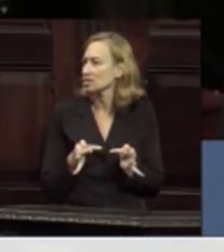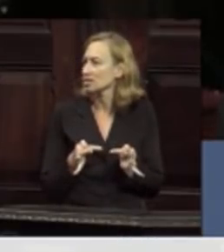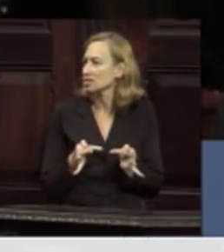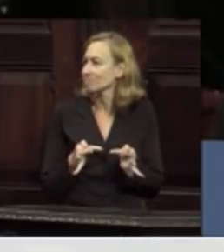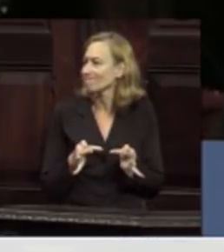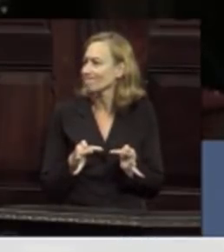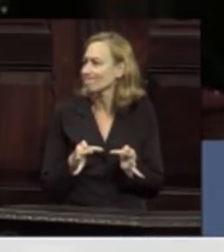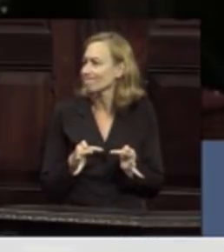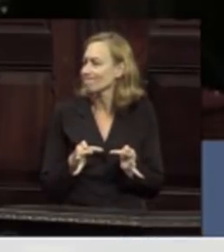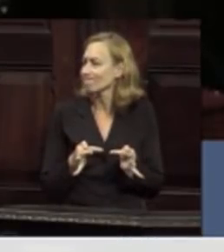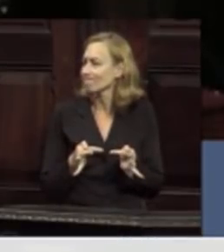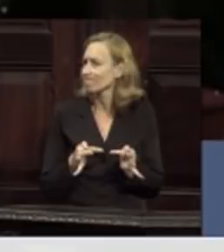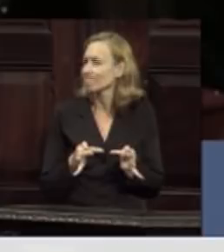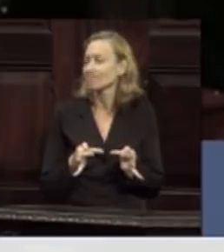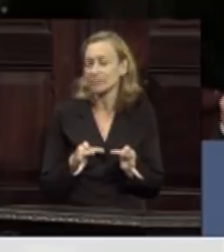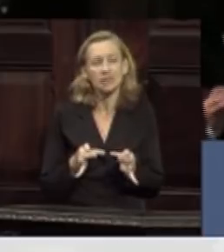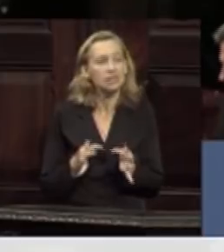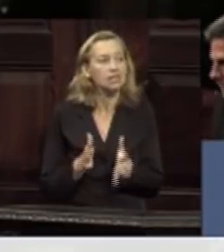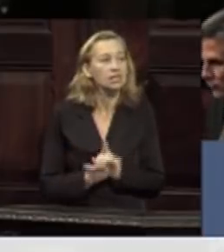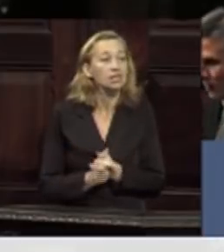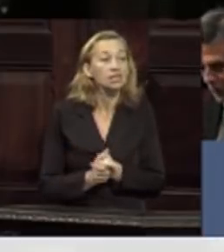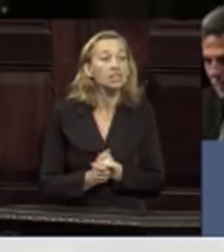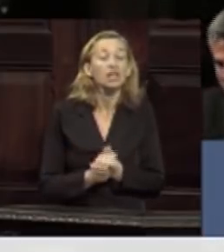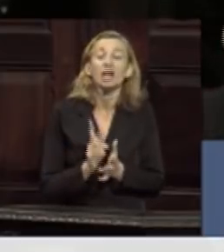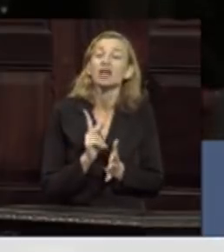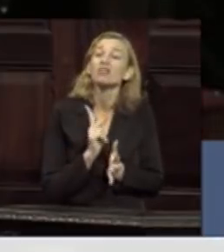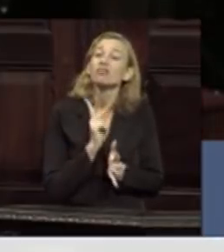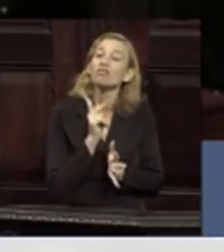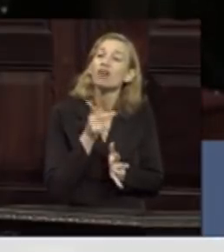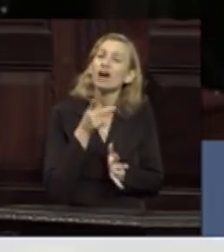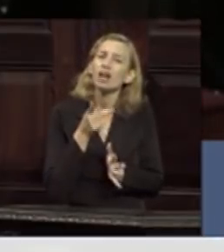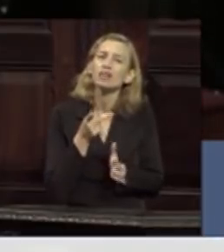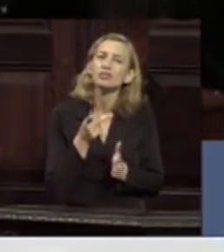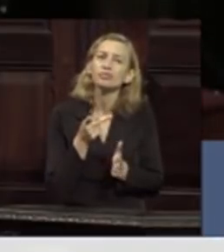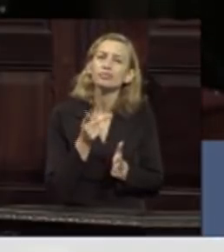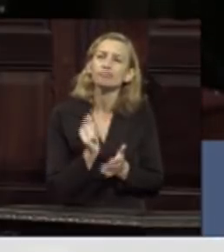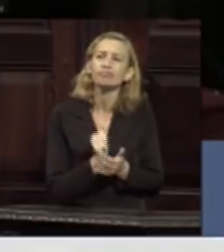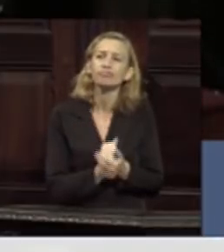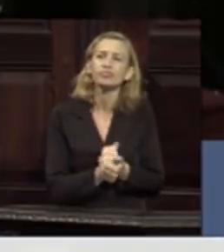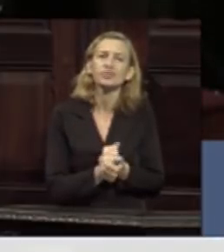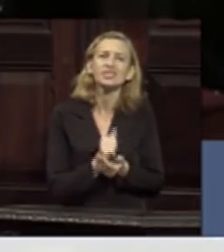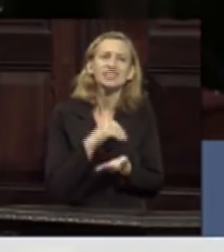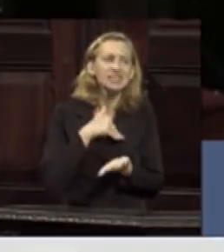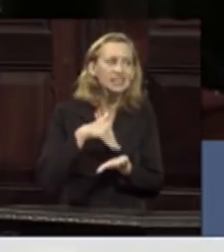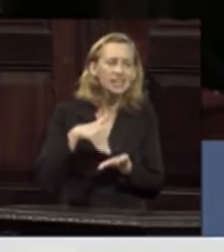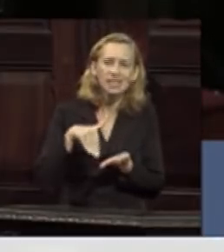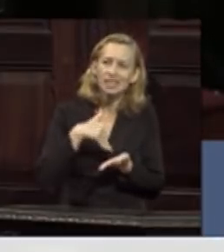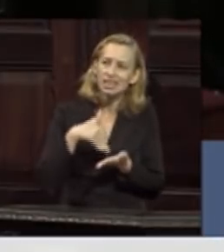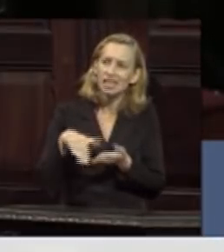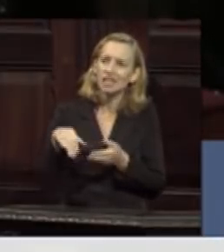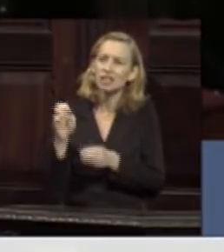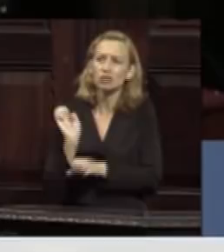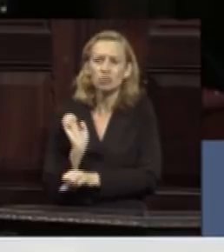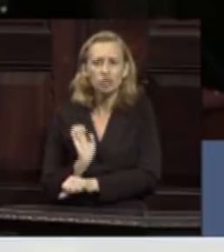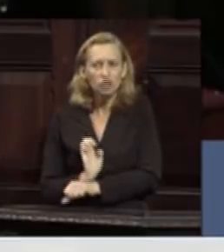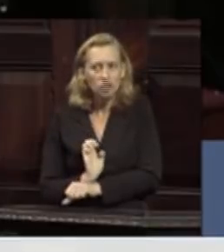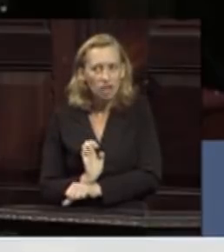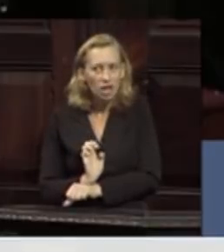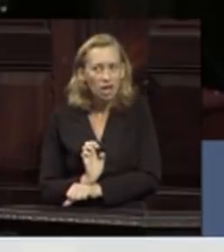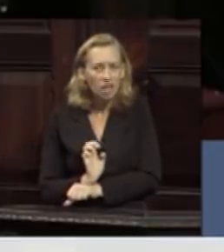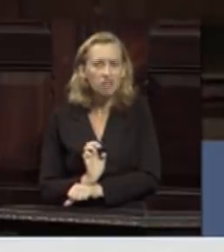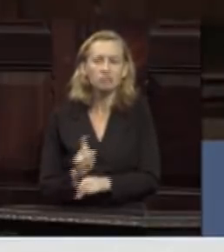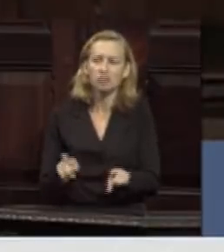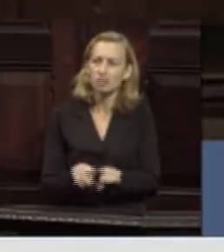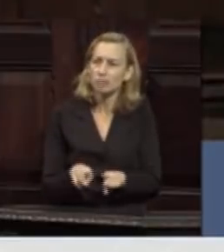meridiana. Ela diz o seguinte: a Secretaria de Estado,